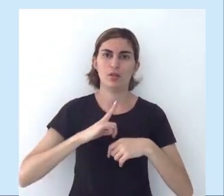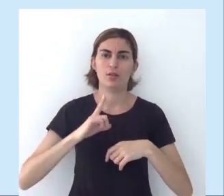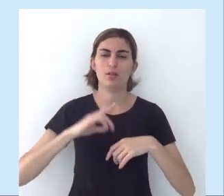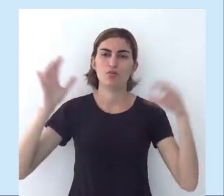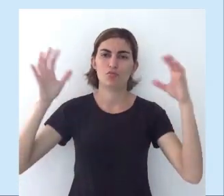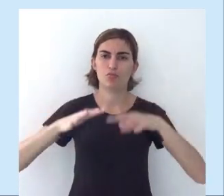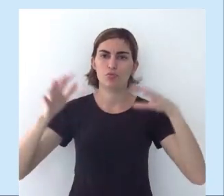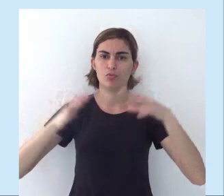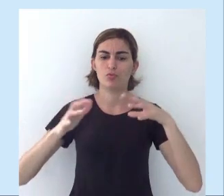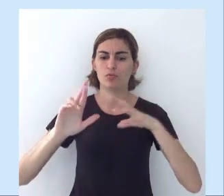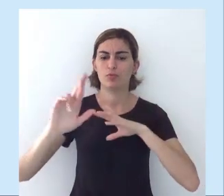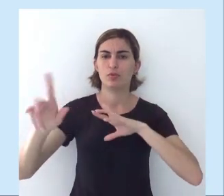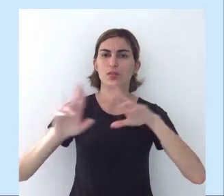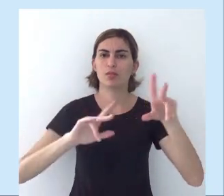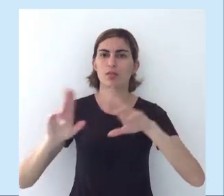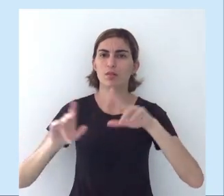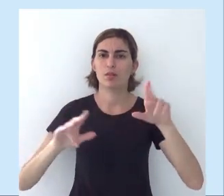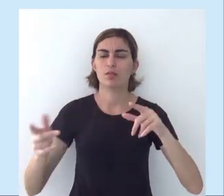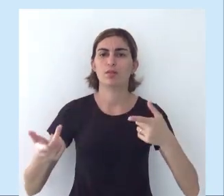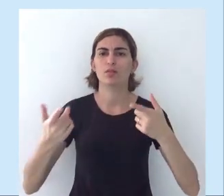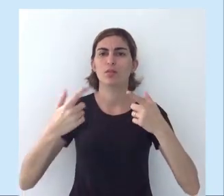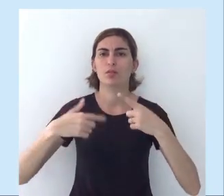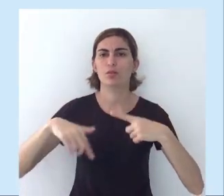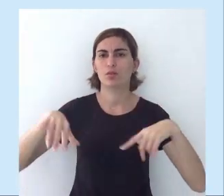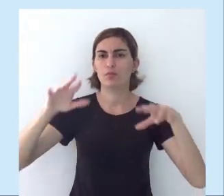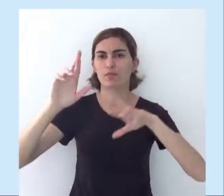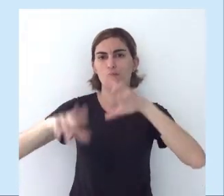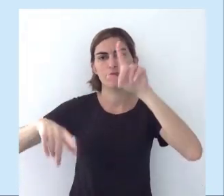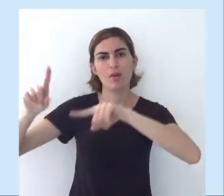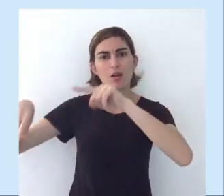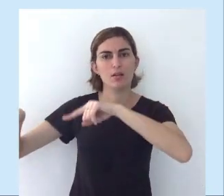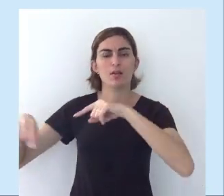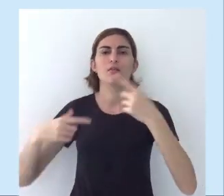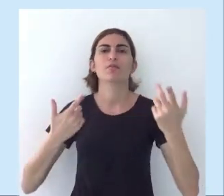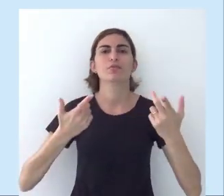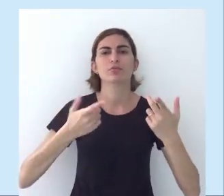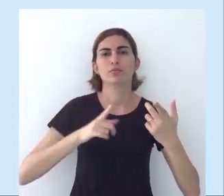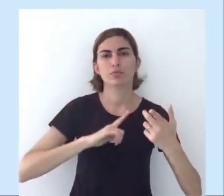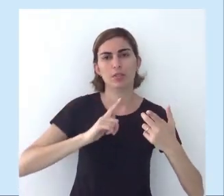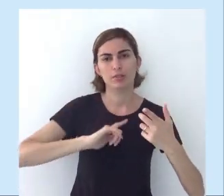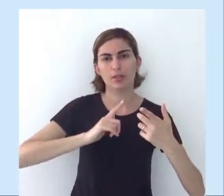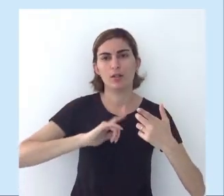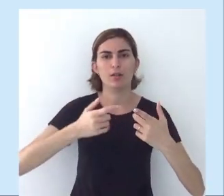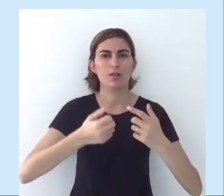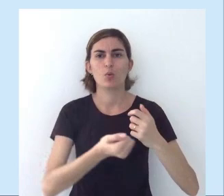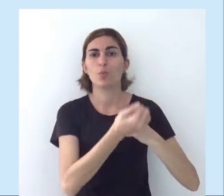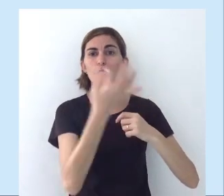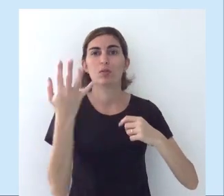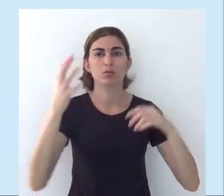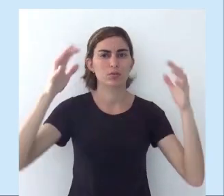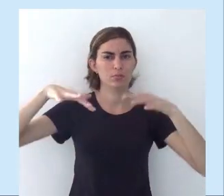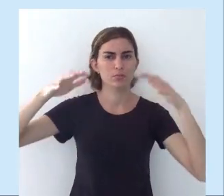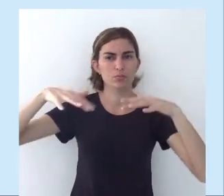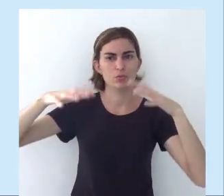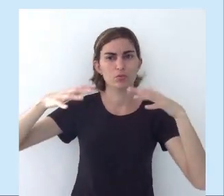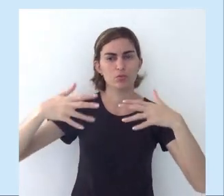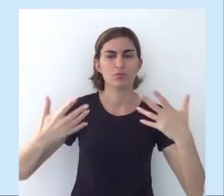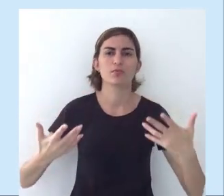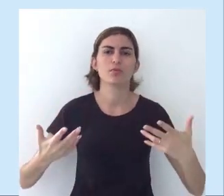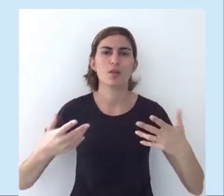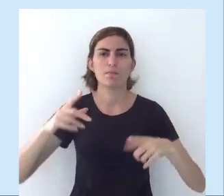receber um regime de chuva assim diferente, vai receber um regime de chuva variável, vai receber uma quantidade de